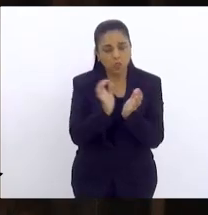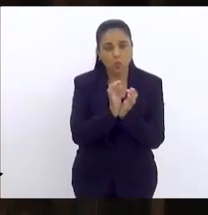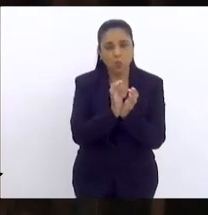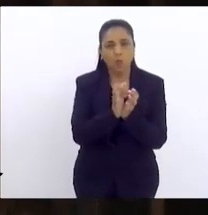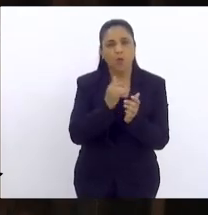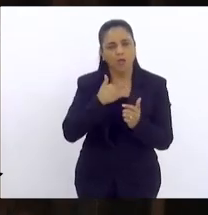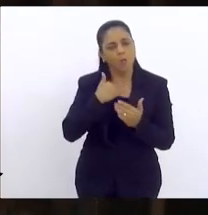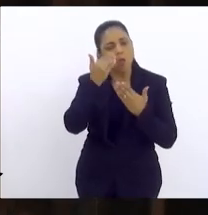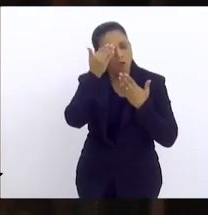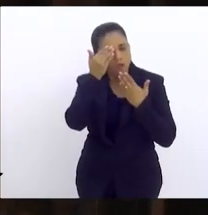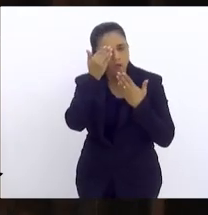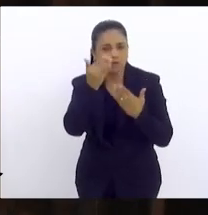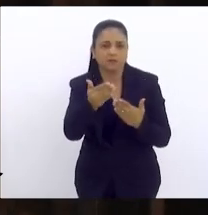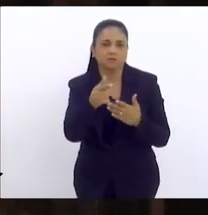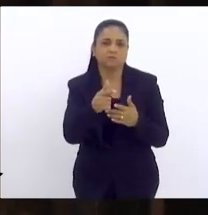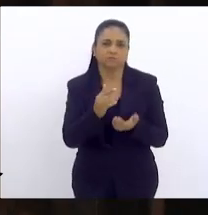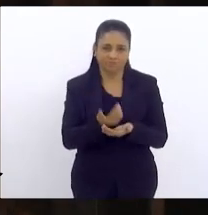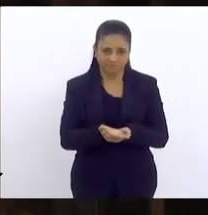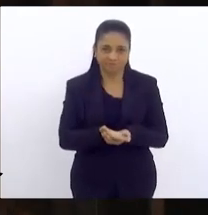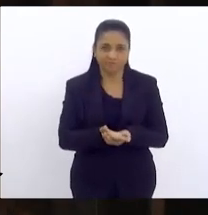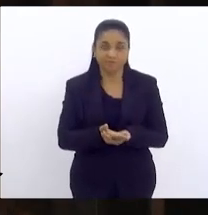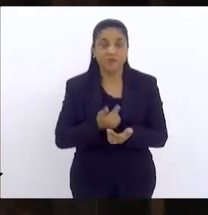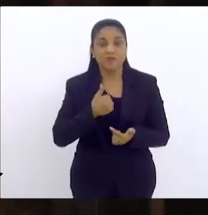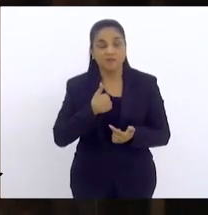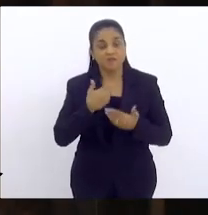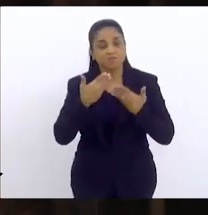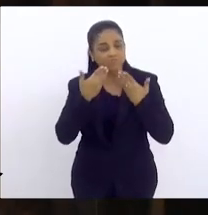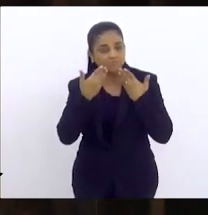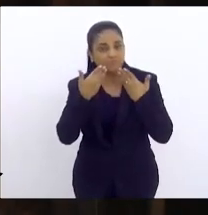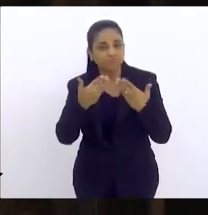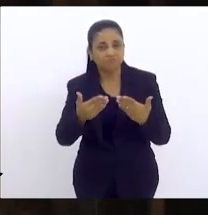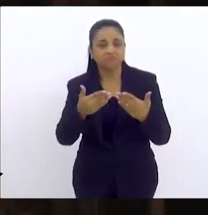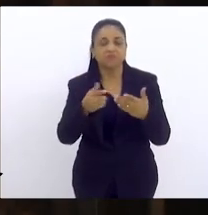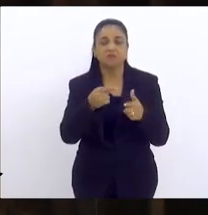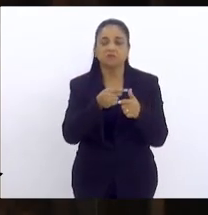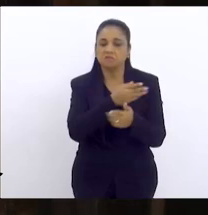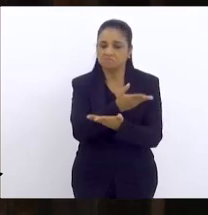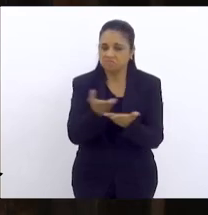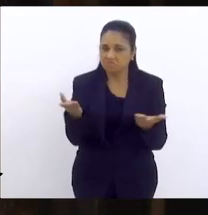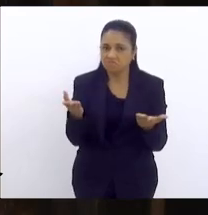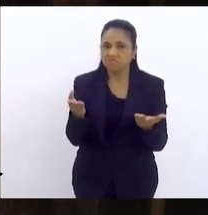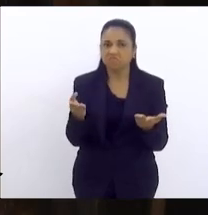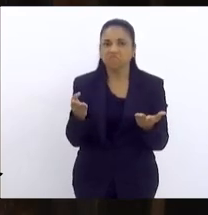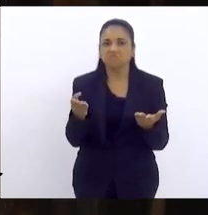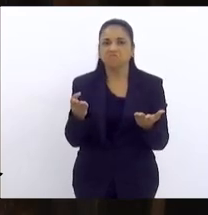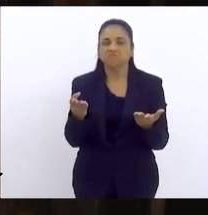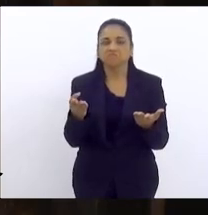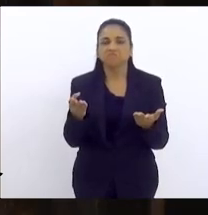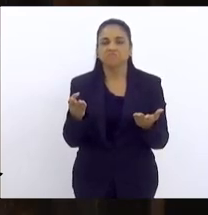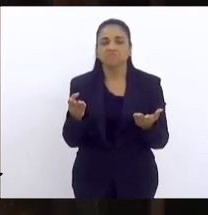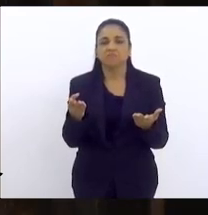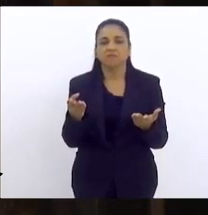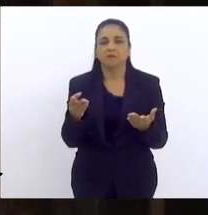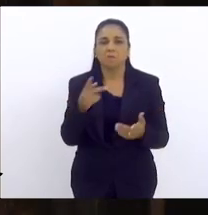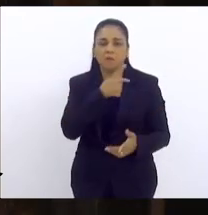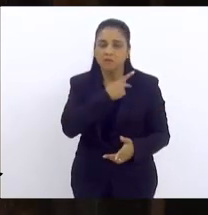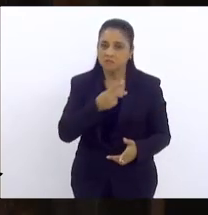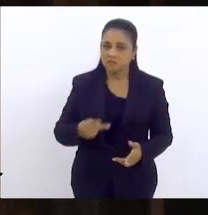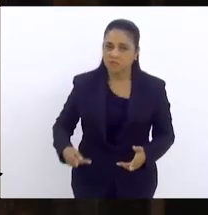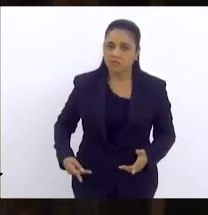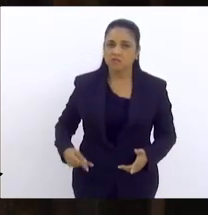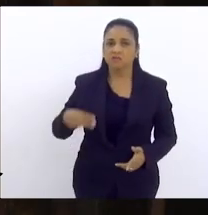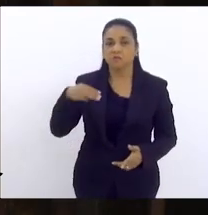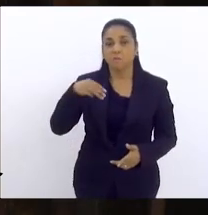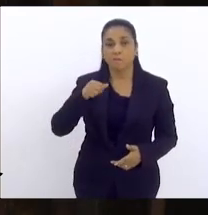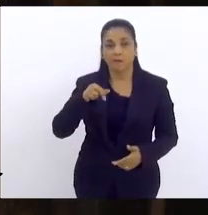eu tenho uma gratidão muito grande e me coloco aqui à disposição dos Senhores se o senhor presidente do deputado Márcio